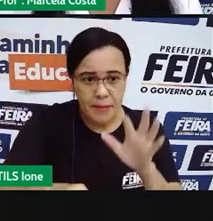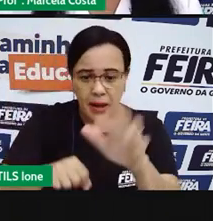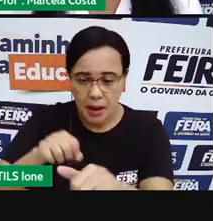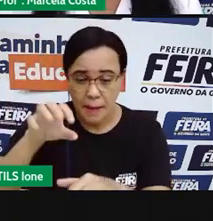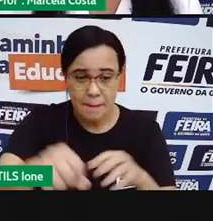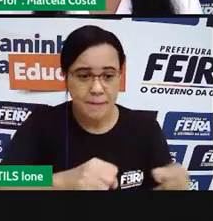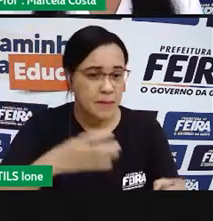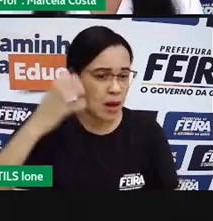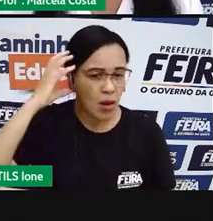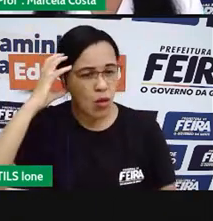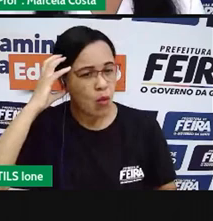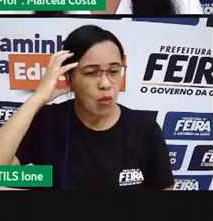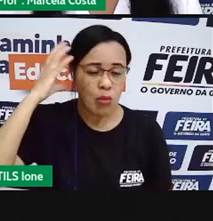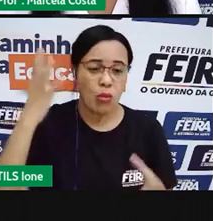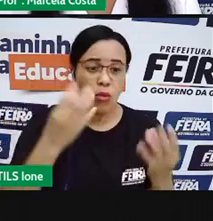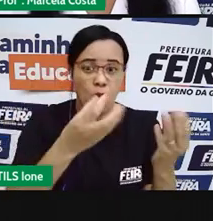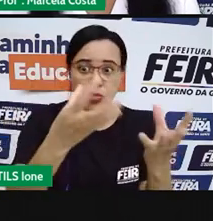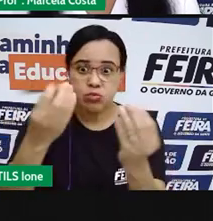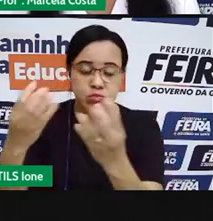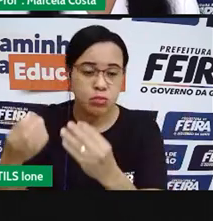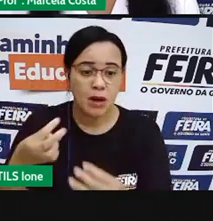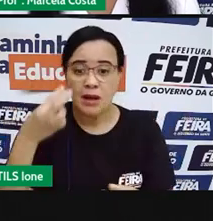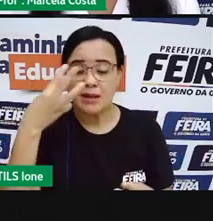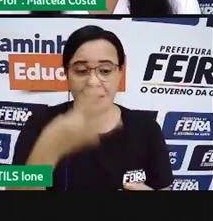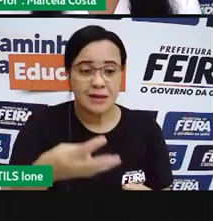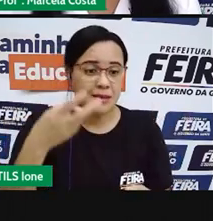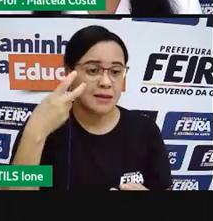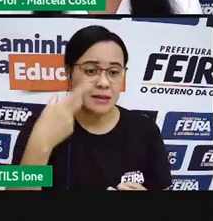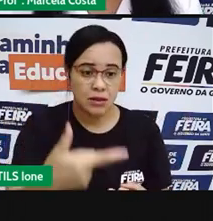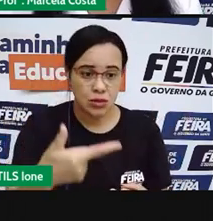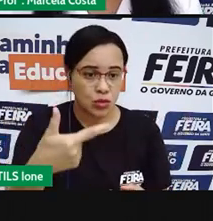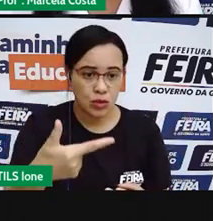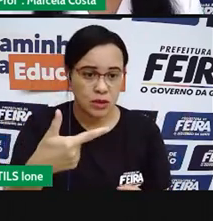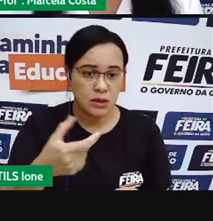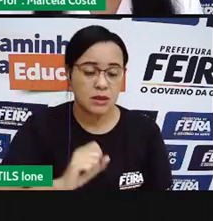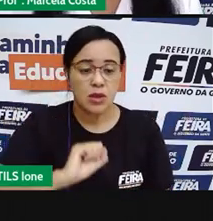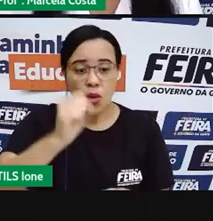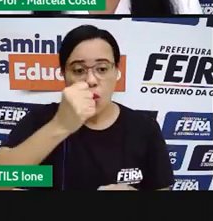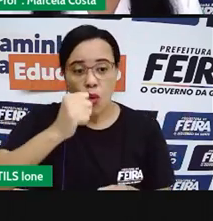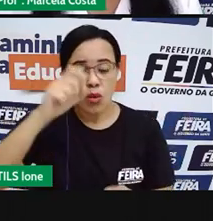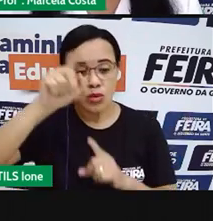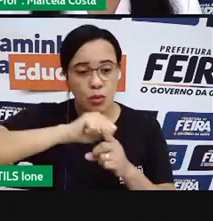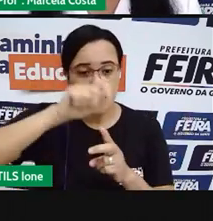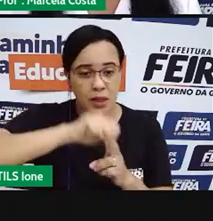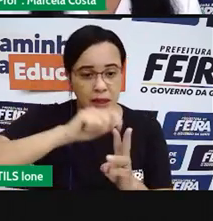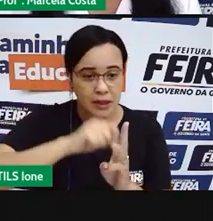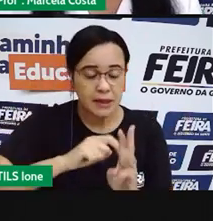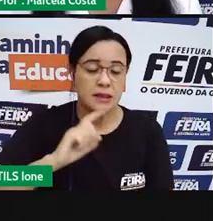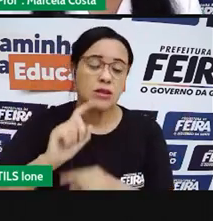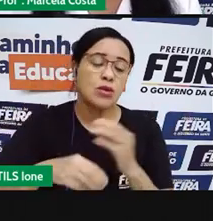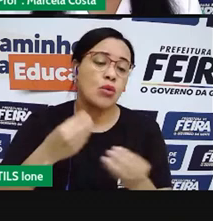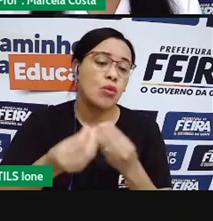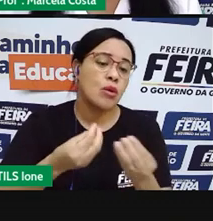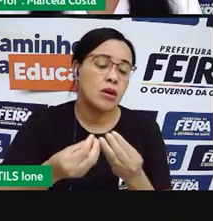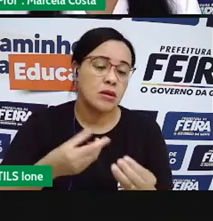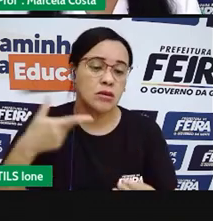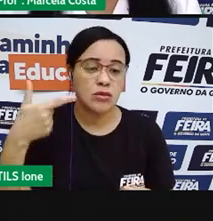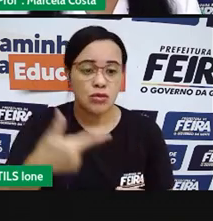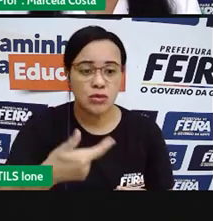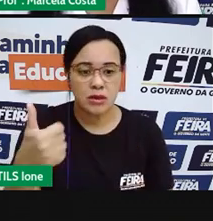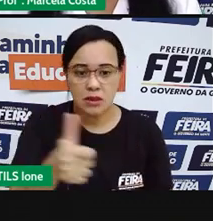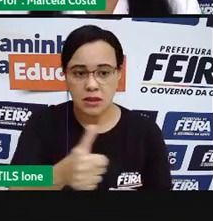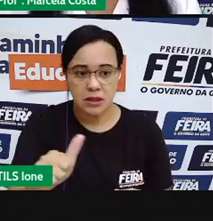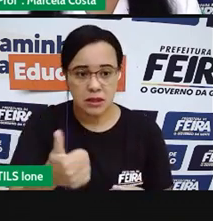de som. No ano seguinte, apenas 8 meses, 211 desses equipamentos foram recolhidos